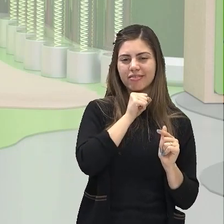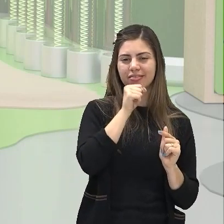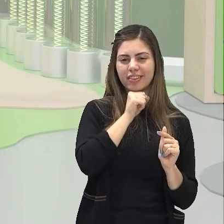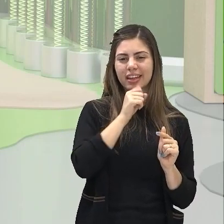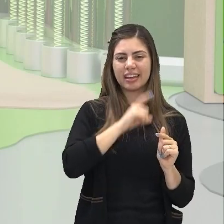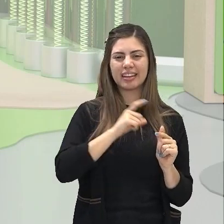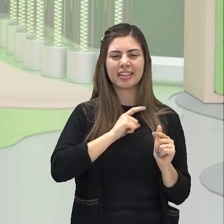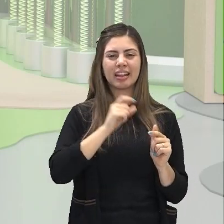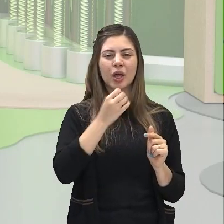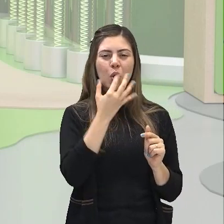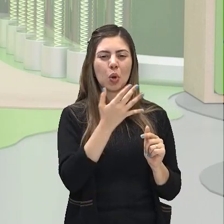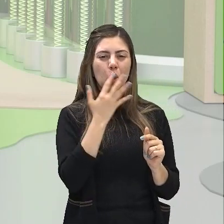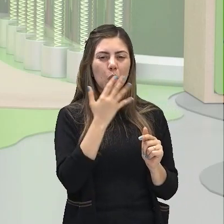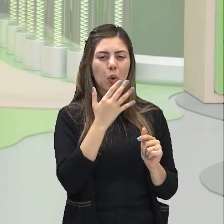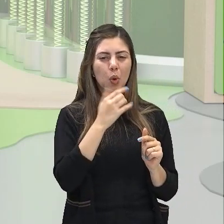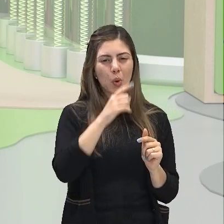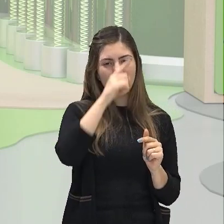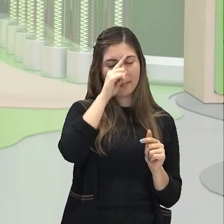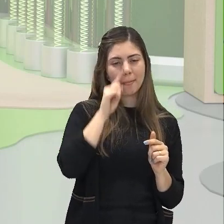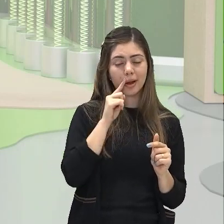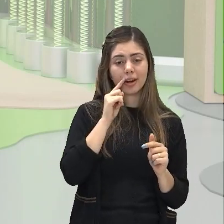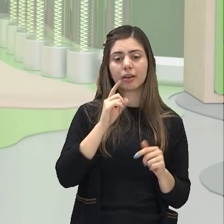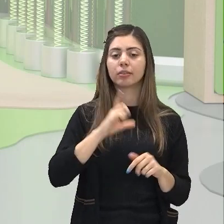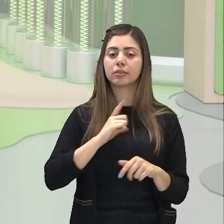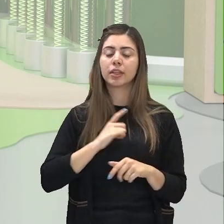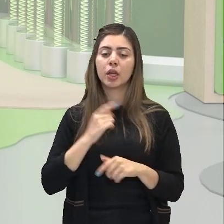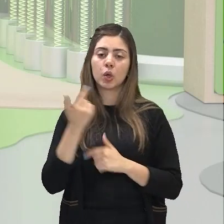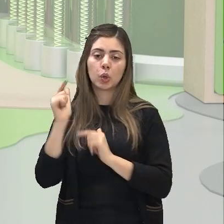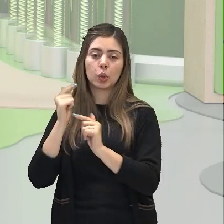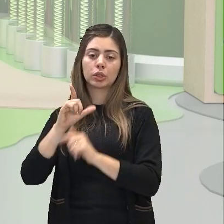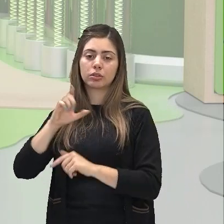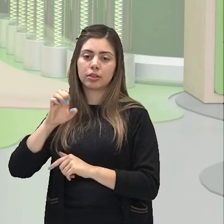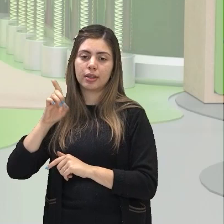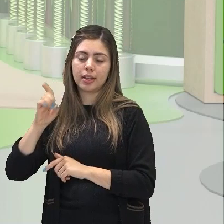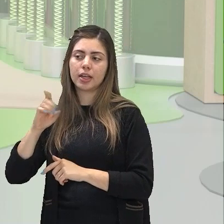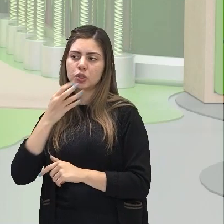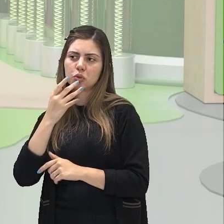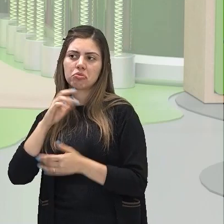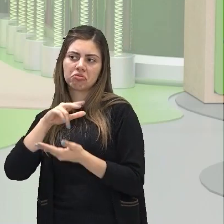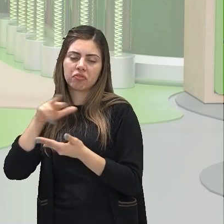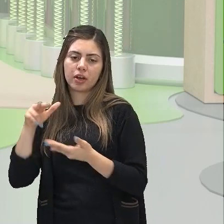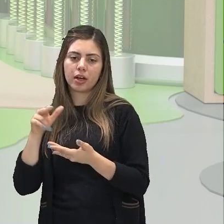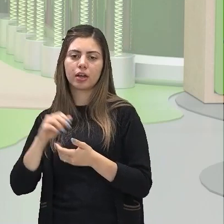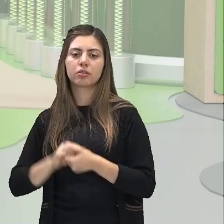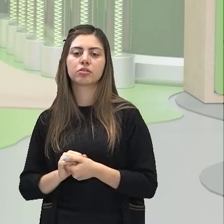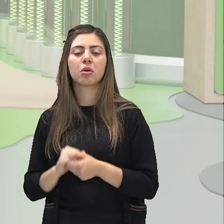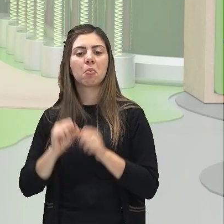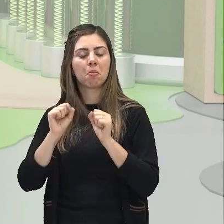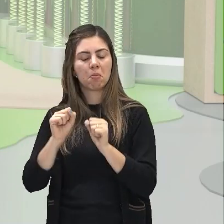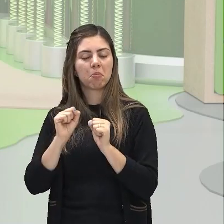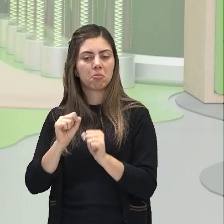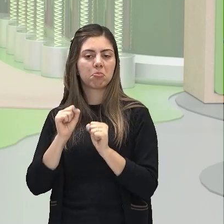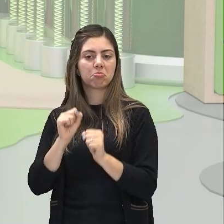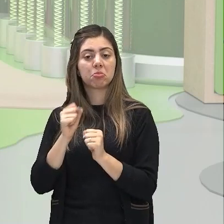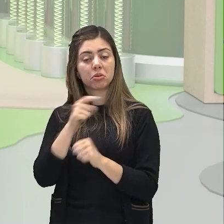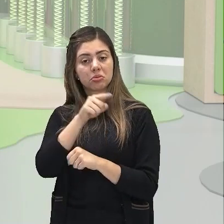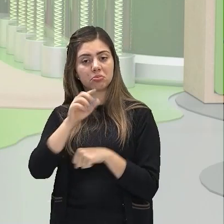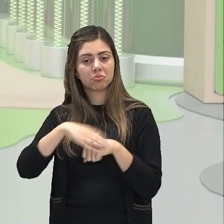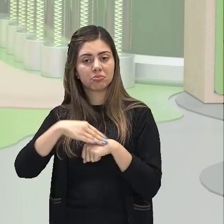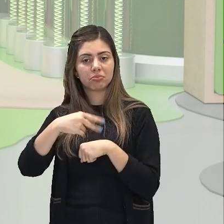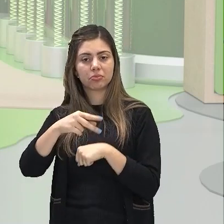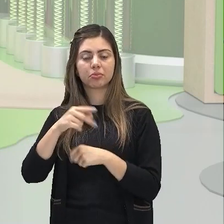bem amarelada. Você encontra LED de cores diferentes, né? Se você gosta da luz amarela, procura uma que é de LED, que ela consome ali menos